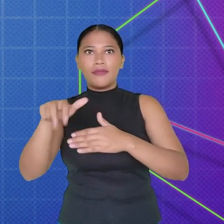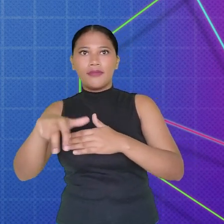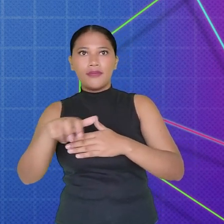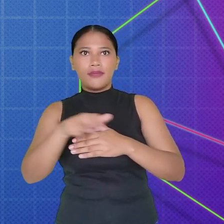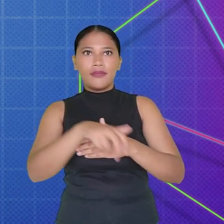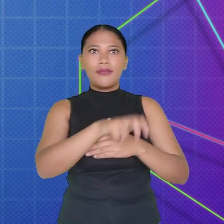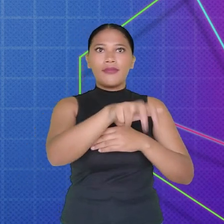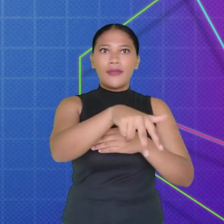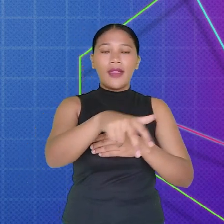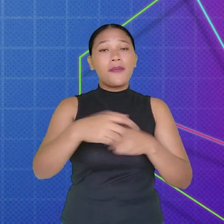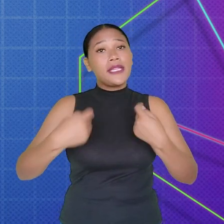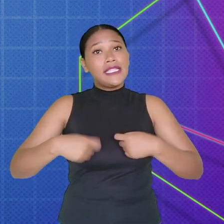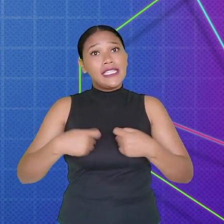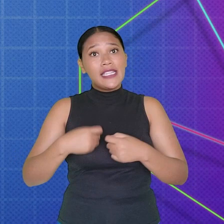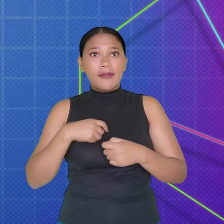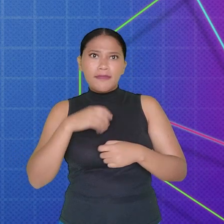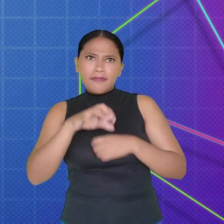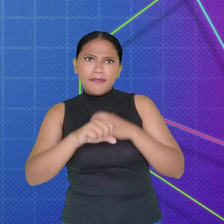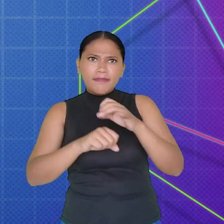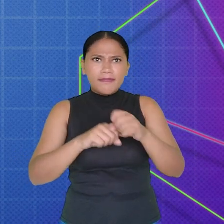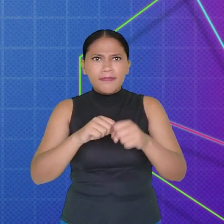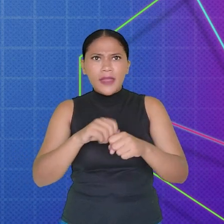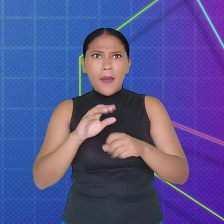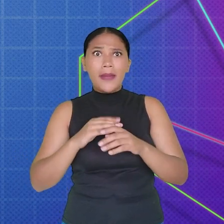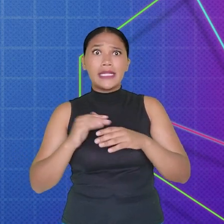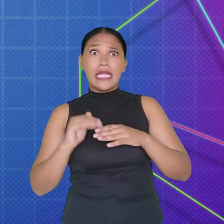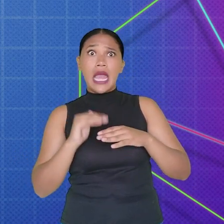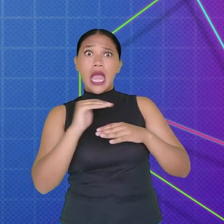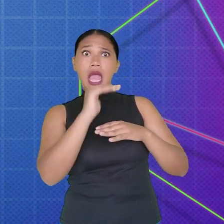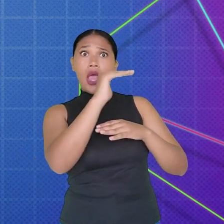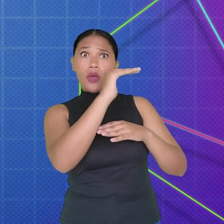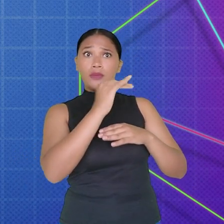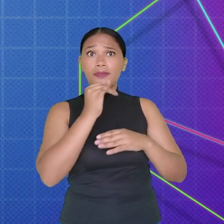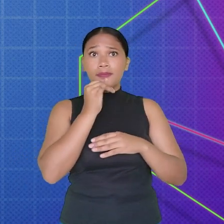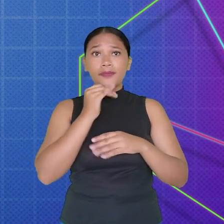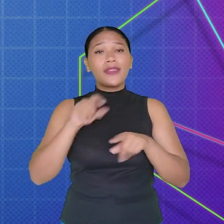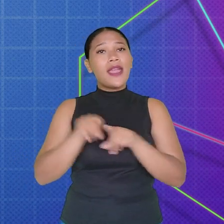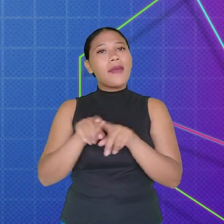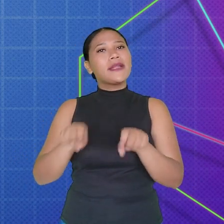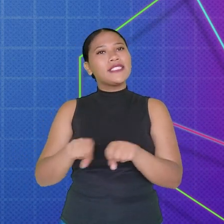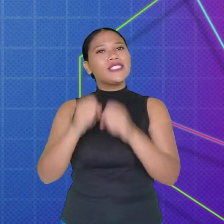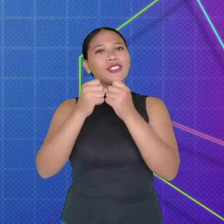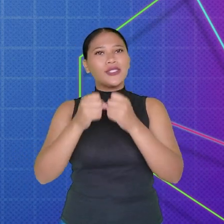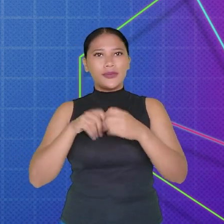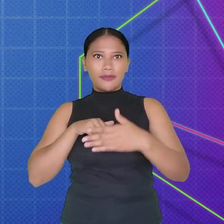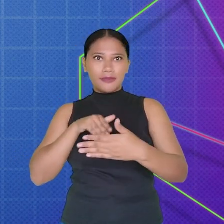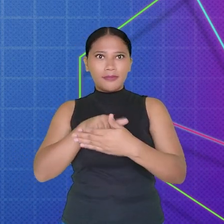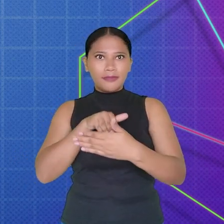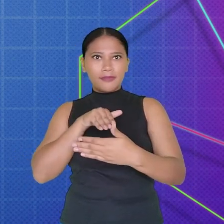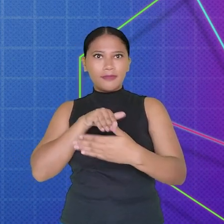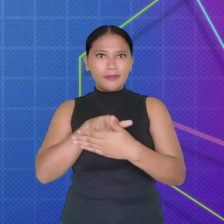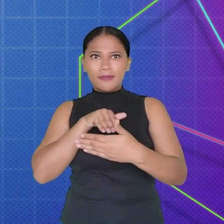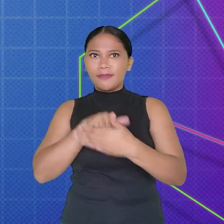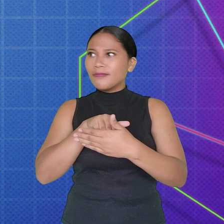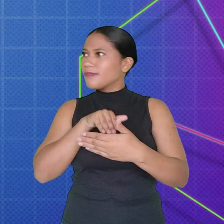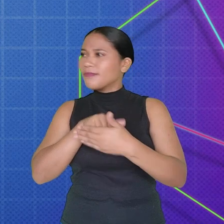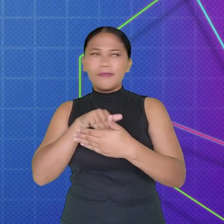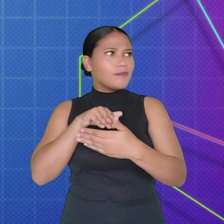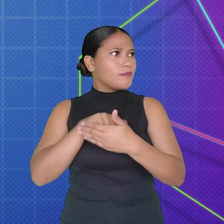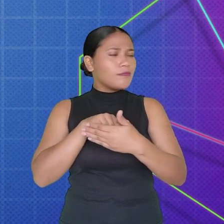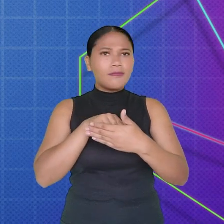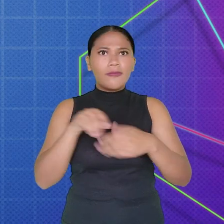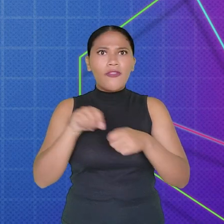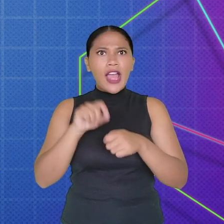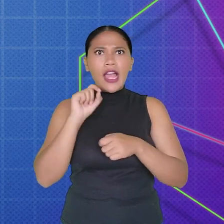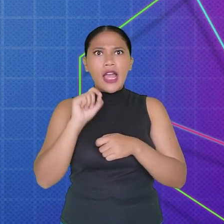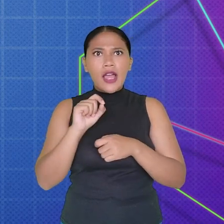precisa saltar sobre obstáculos e chegar aos lugares mais altos. Destruir obstáculos. Quando o jogador colide com um